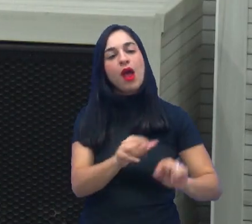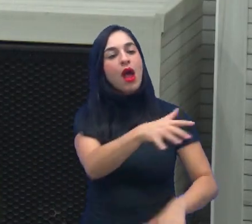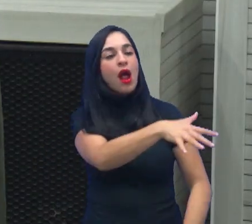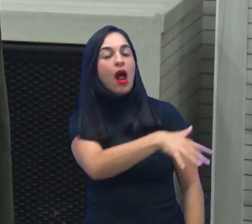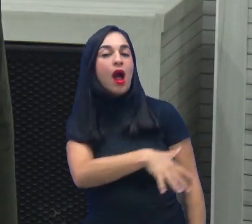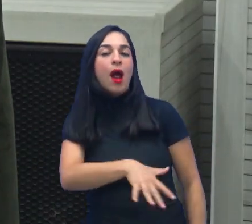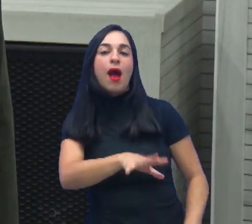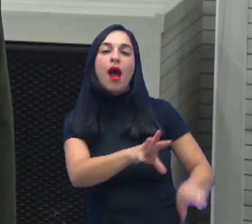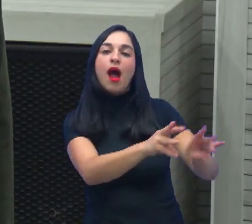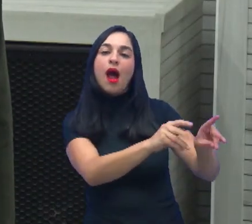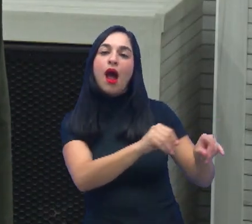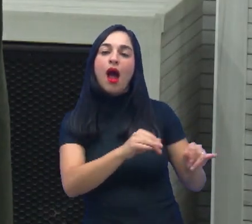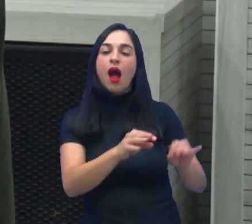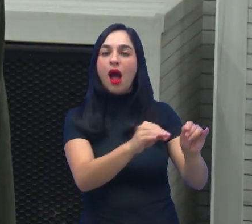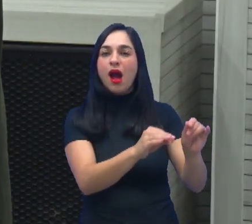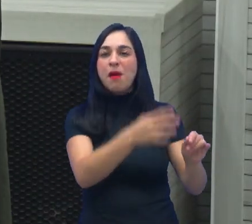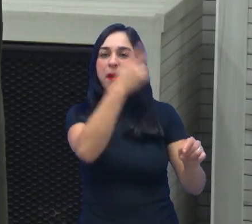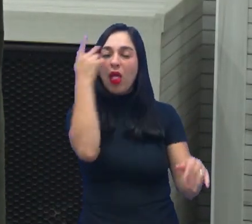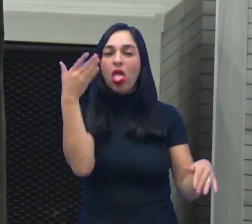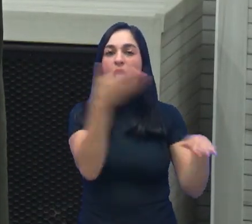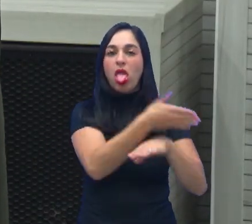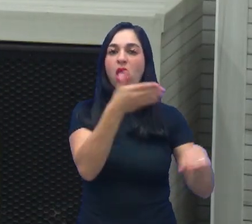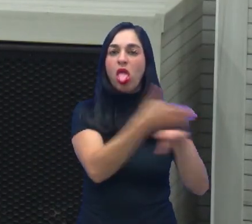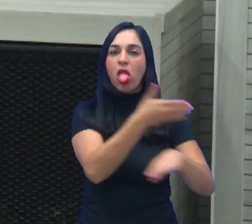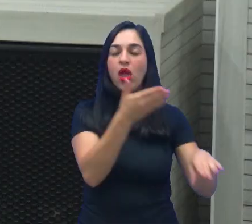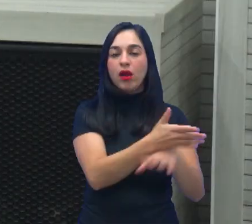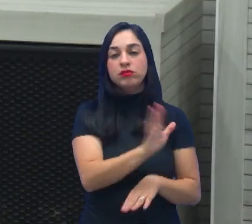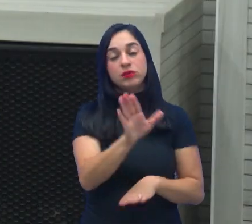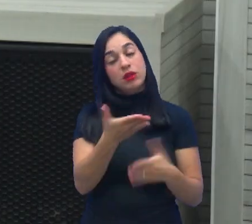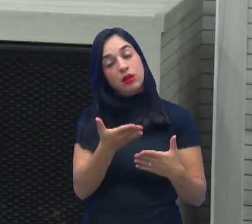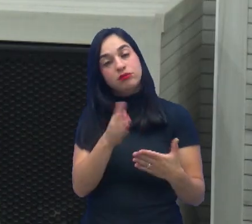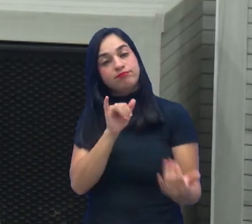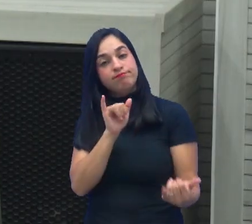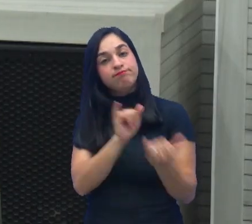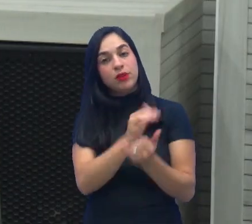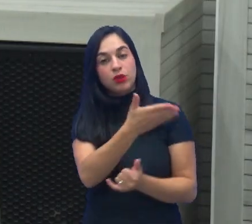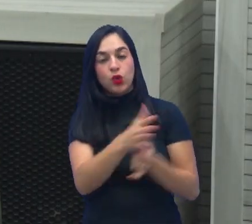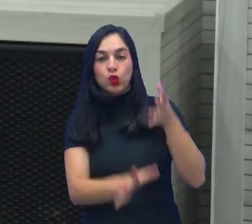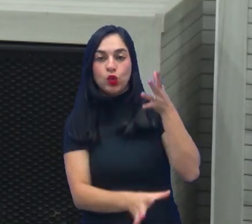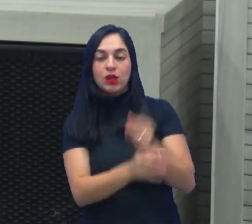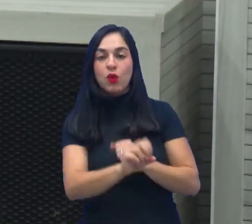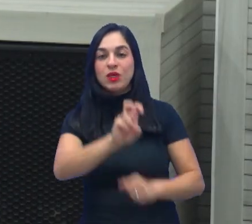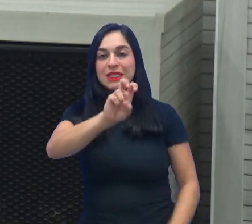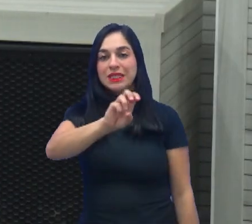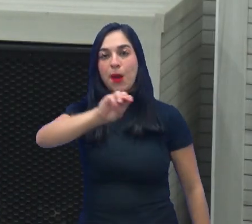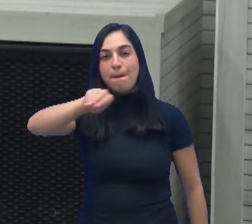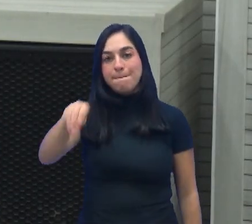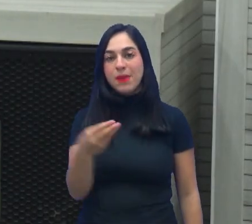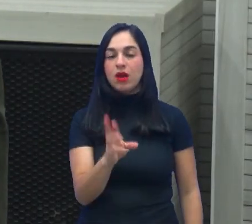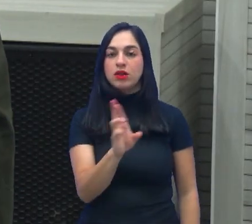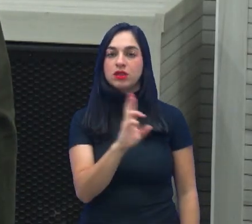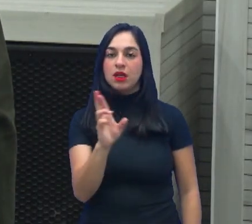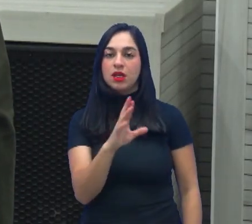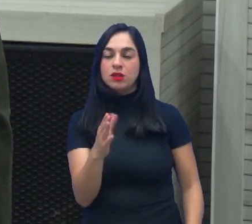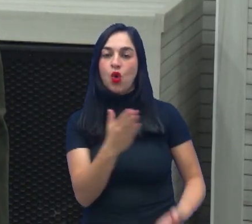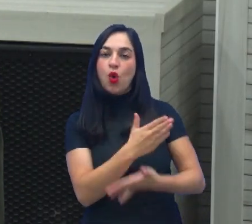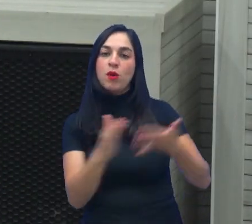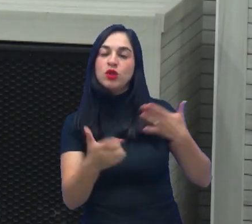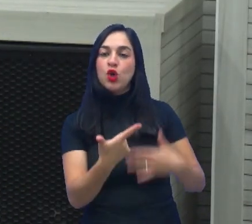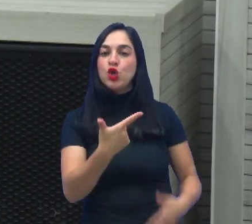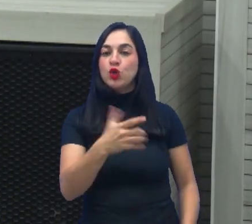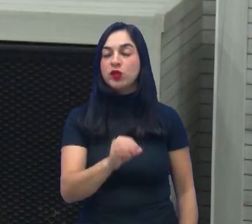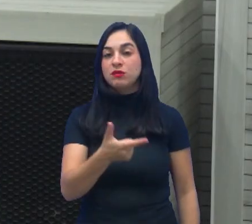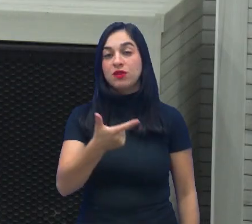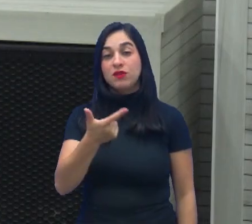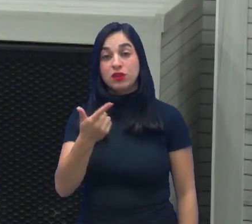poderiam pagar o IPTU, e foi dado esse perdão. O valor chegou a quase 5 milhões de reais. Foi dado em 2023.